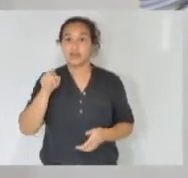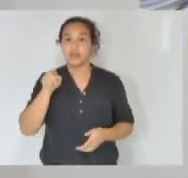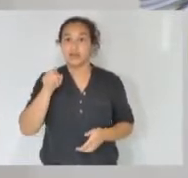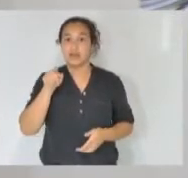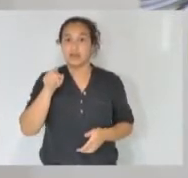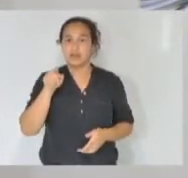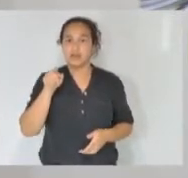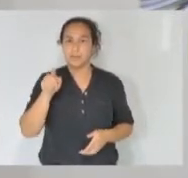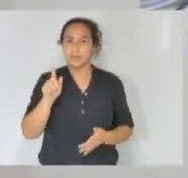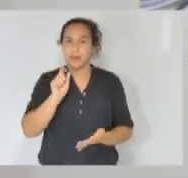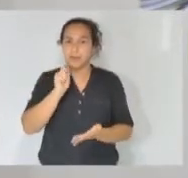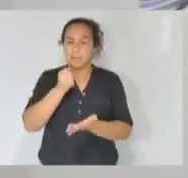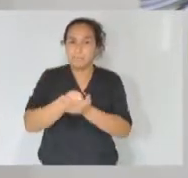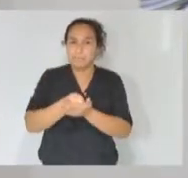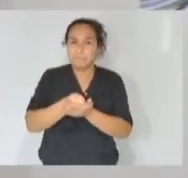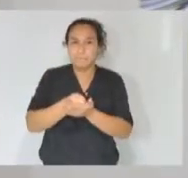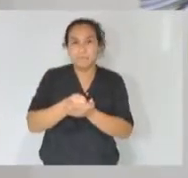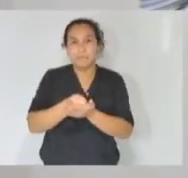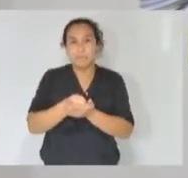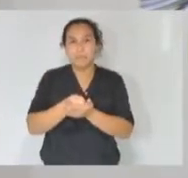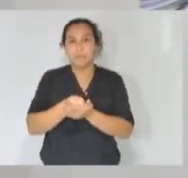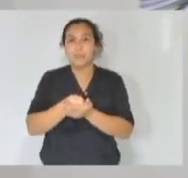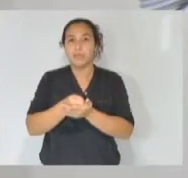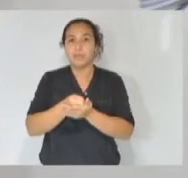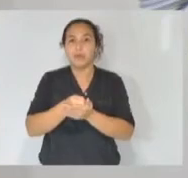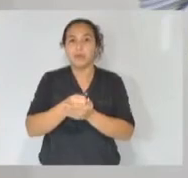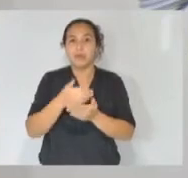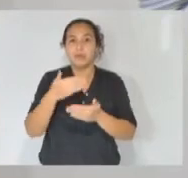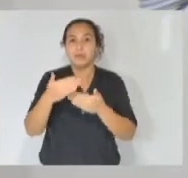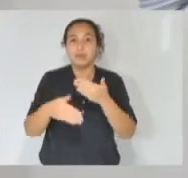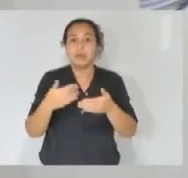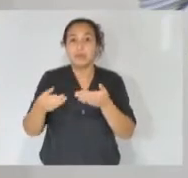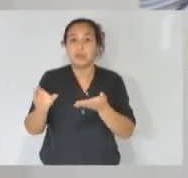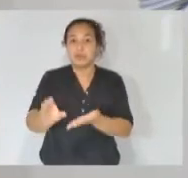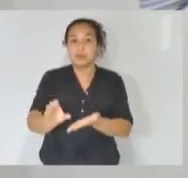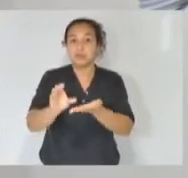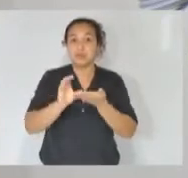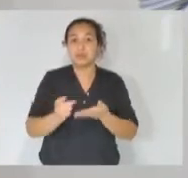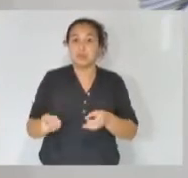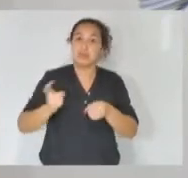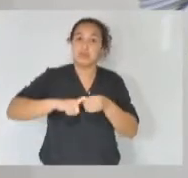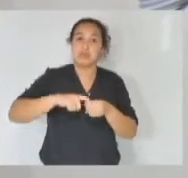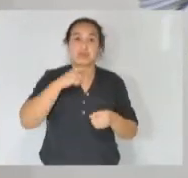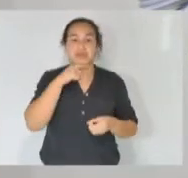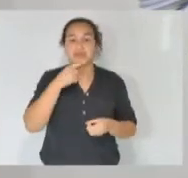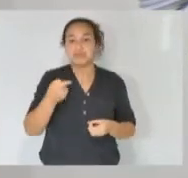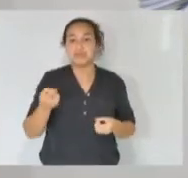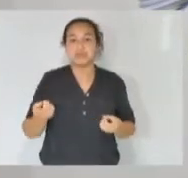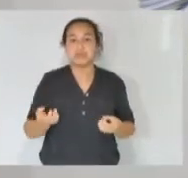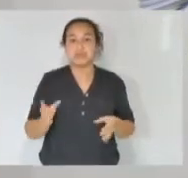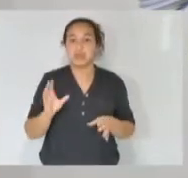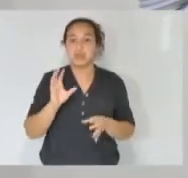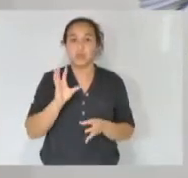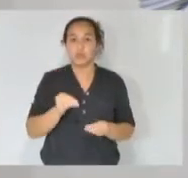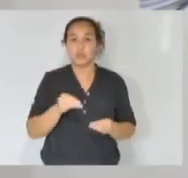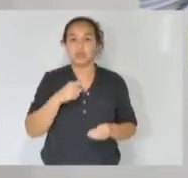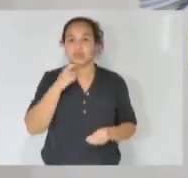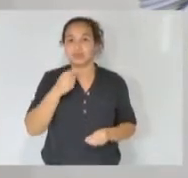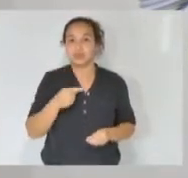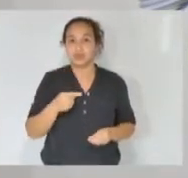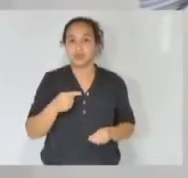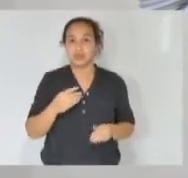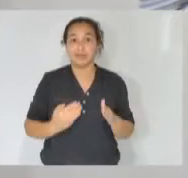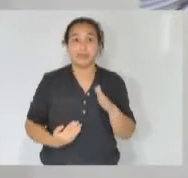que ele pagou da matrícula, ele não tem a sua devolução na sua totalidade, quando no máximo